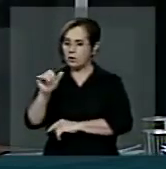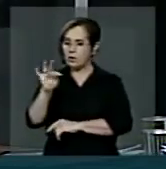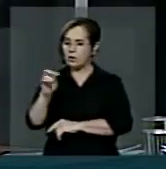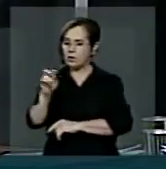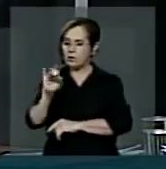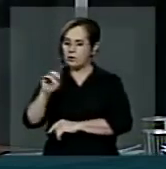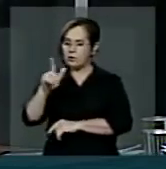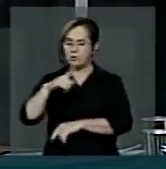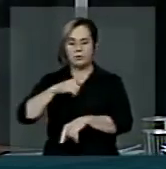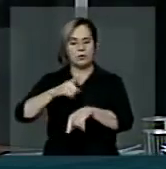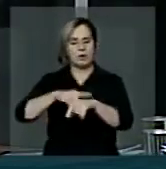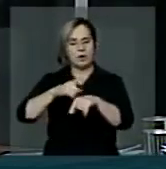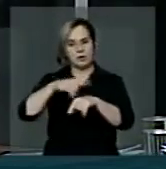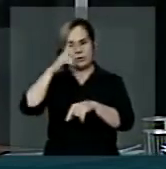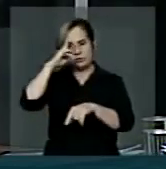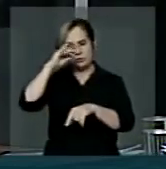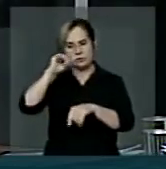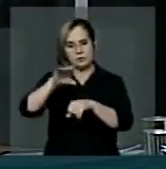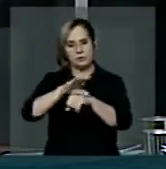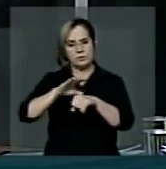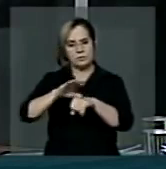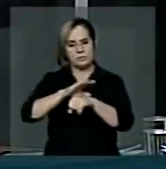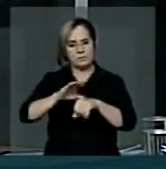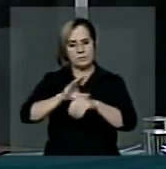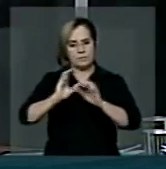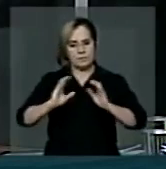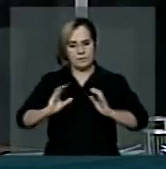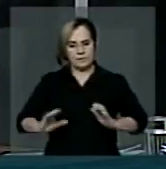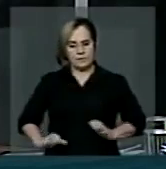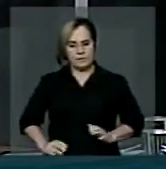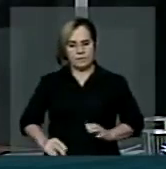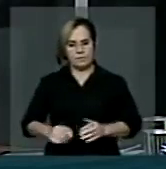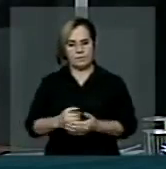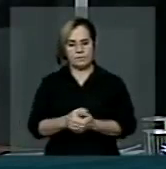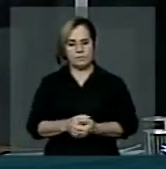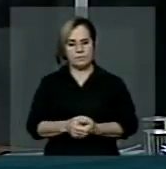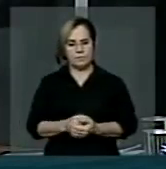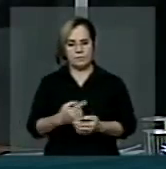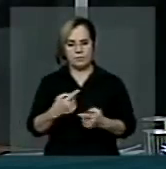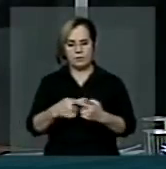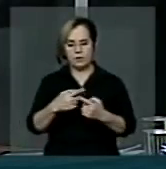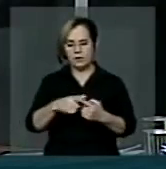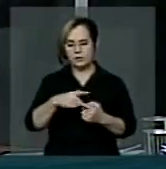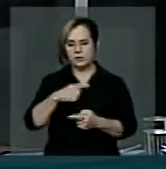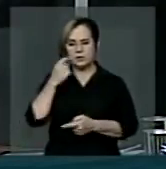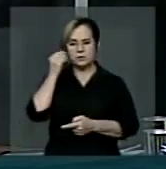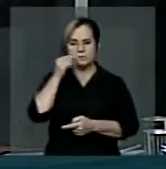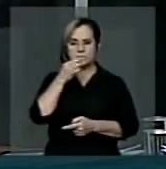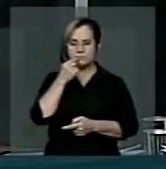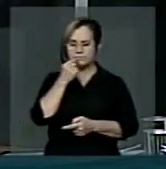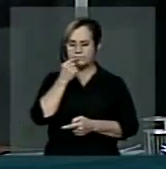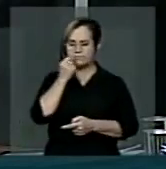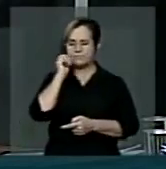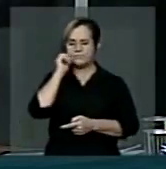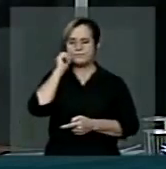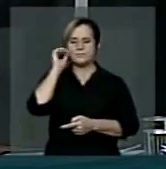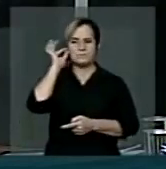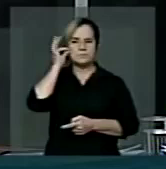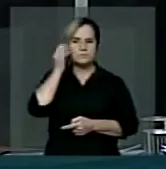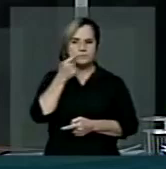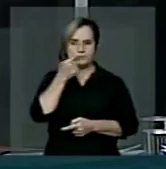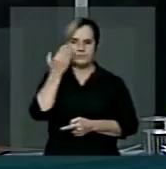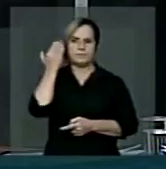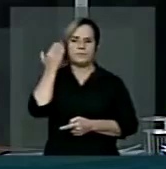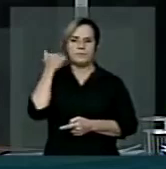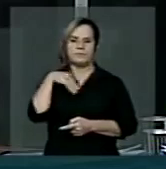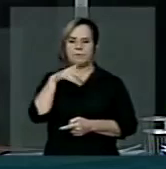sua Constituição cidadã, recém-saído da ditadura. Ao Estado... Vossa Excelência, concede